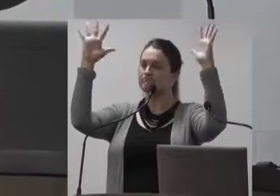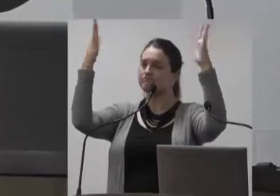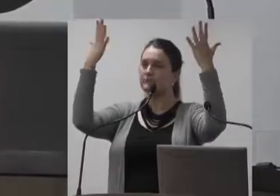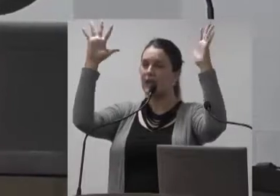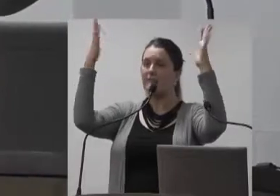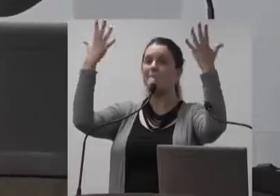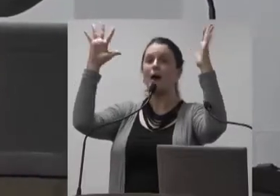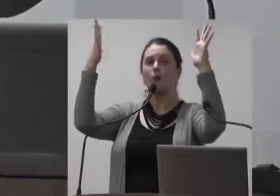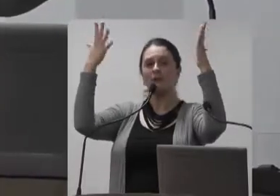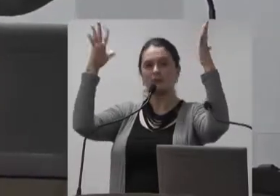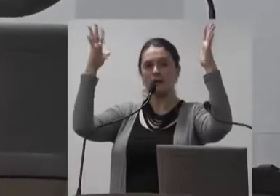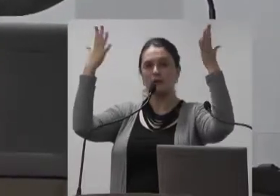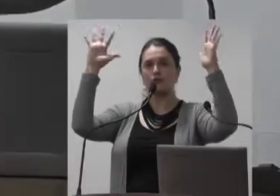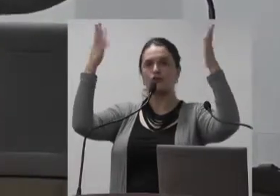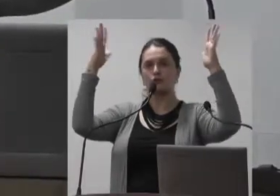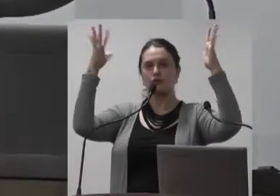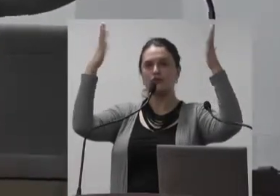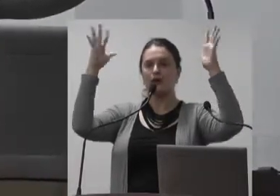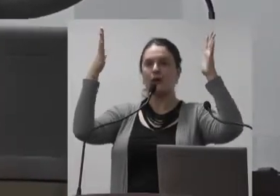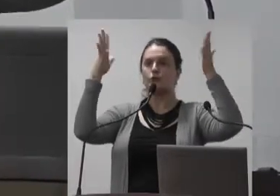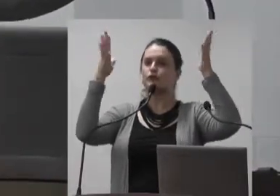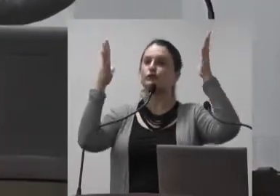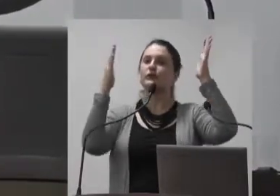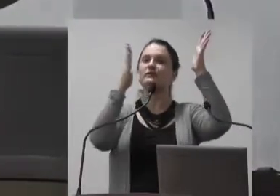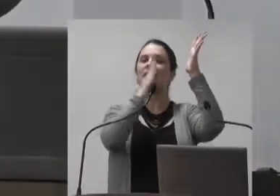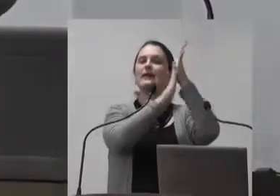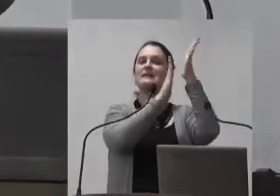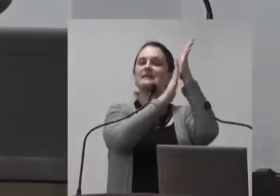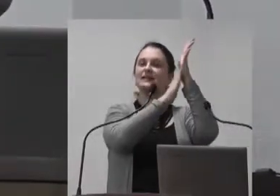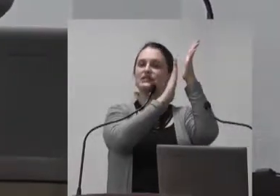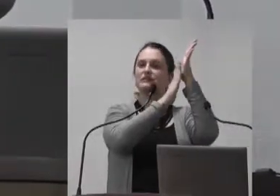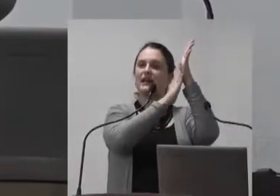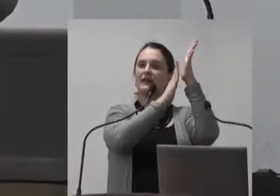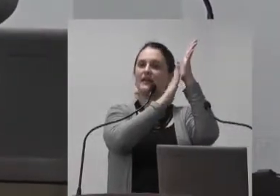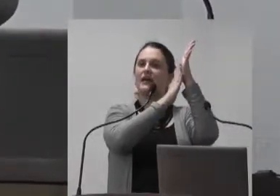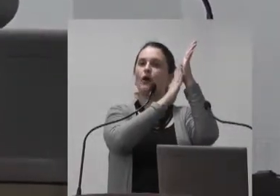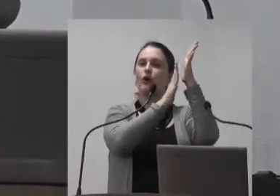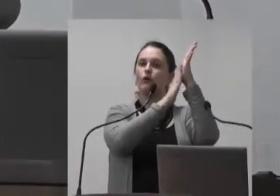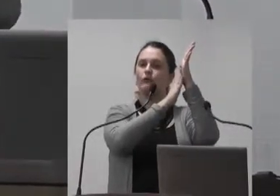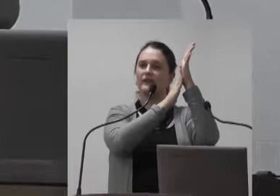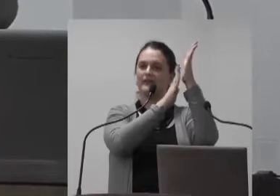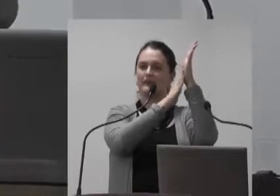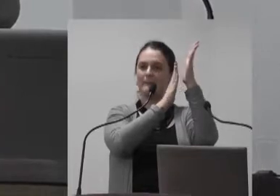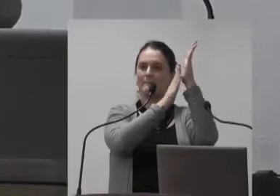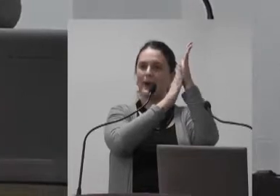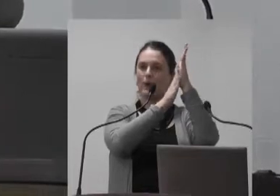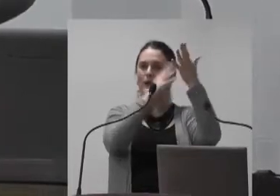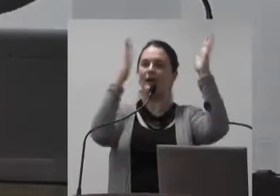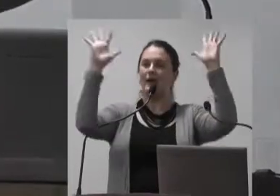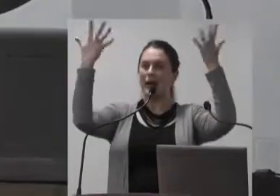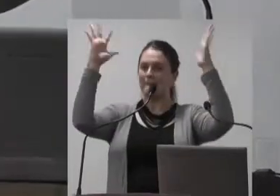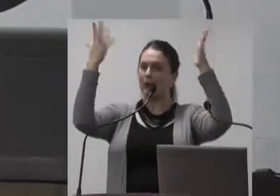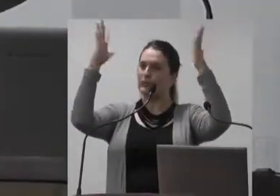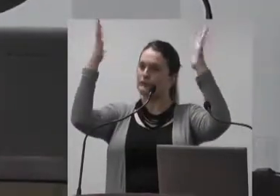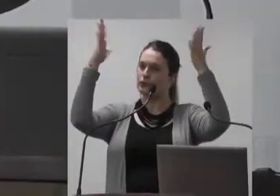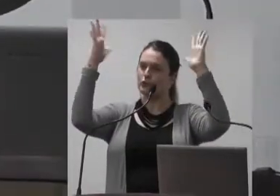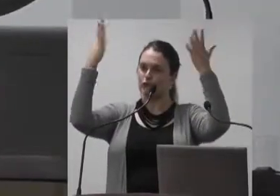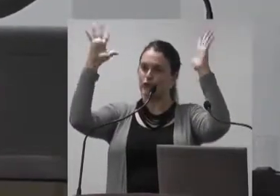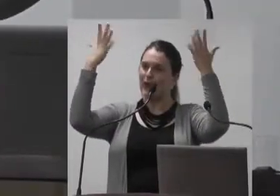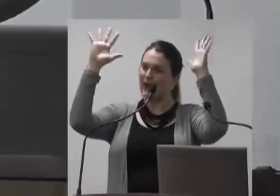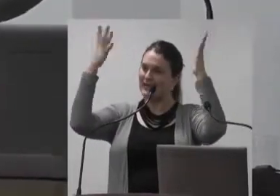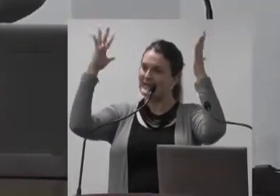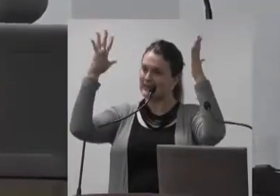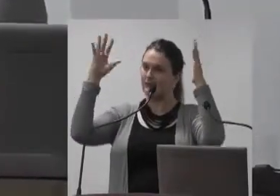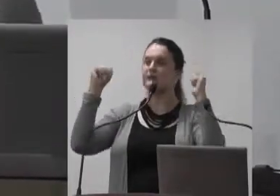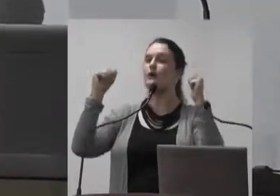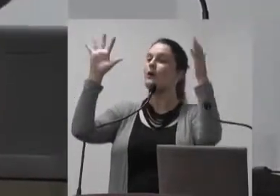assim. Palmas para os surdos. Para o surdo não tem a representatividade ouvinte da palma. A palma para o